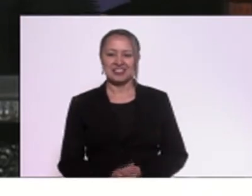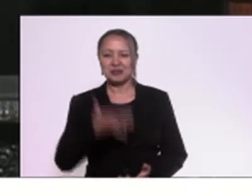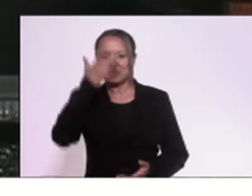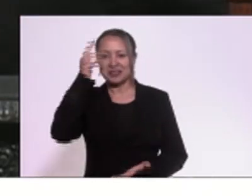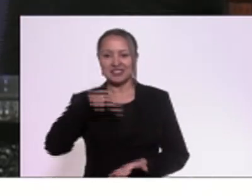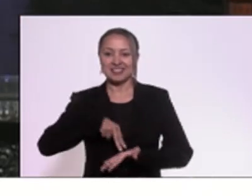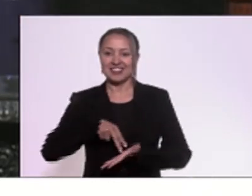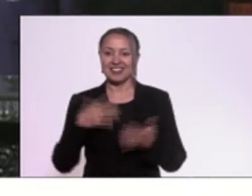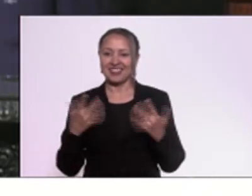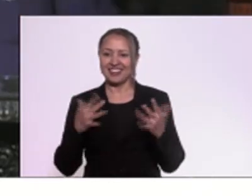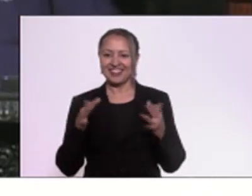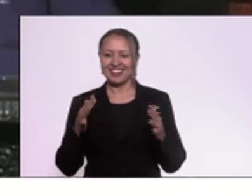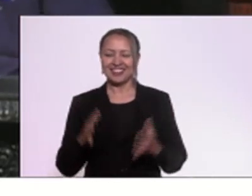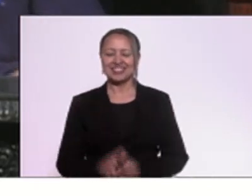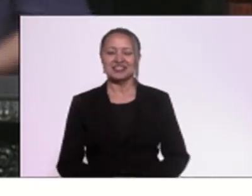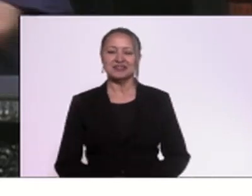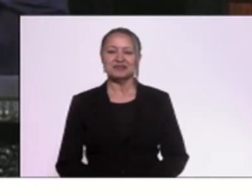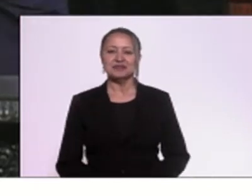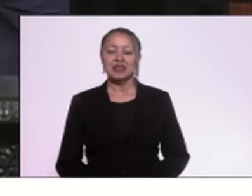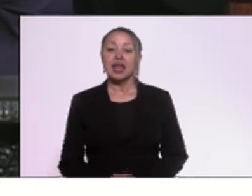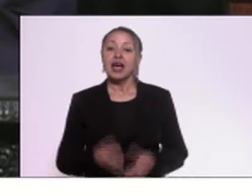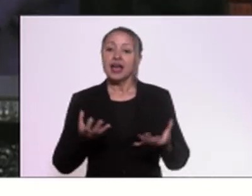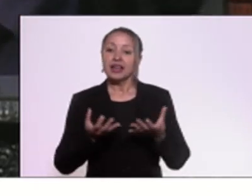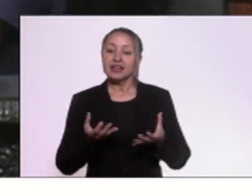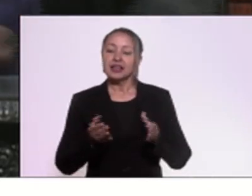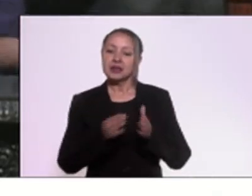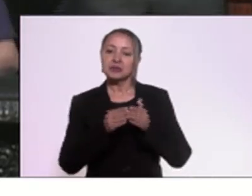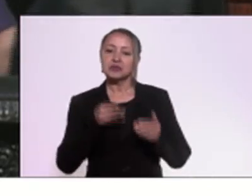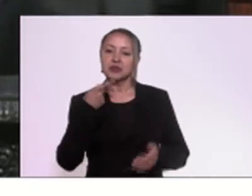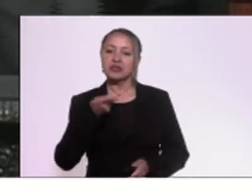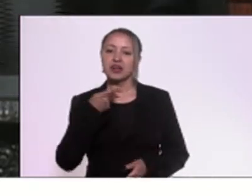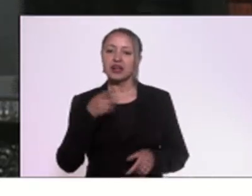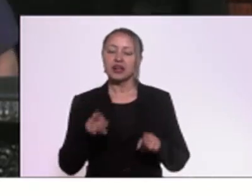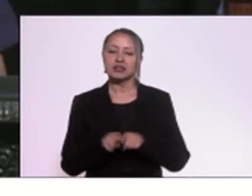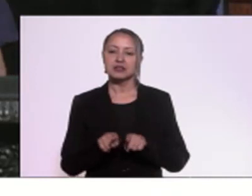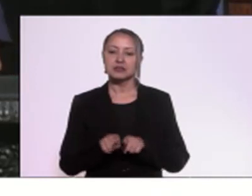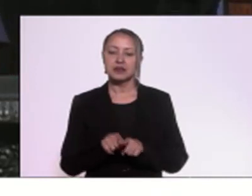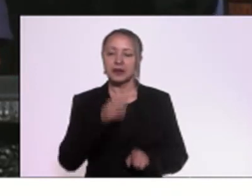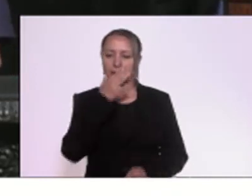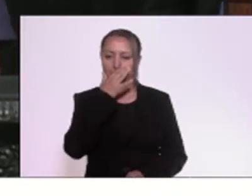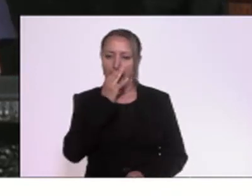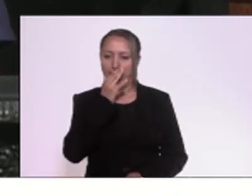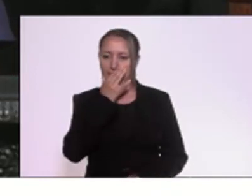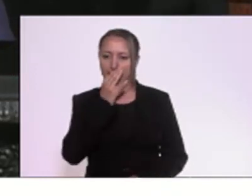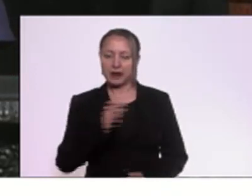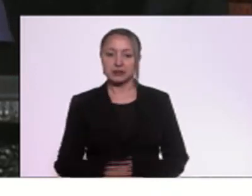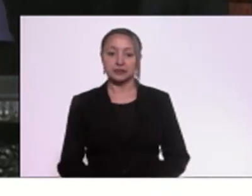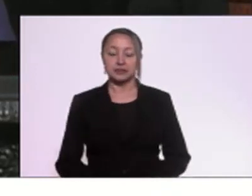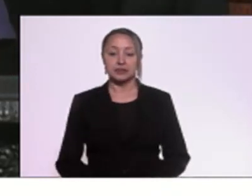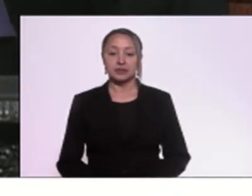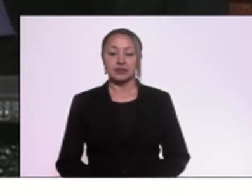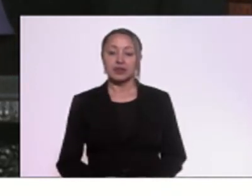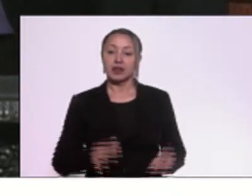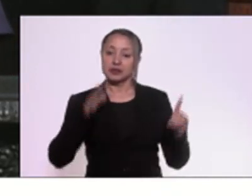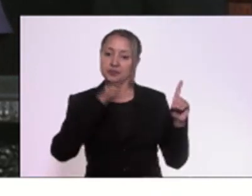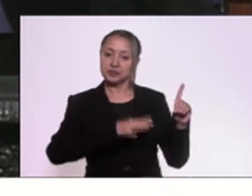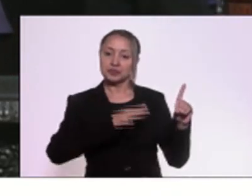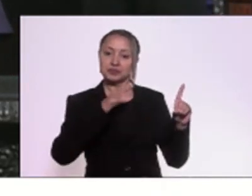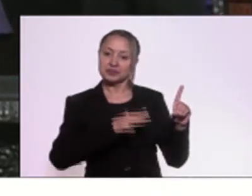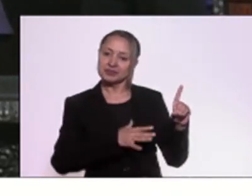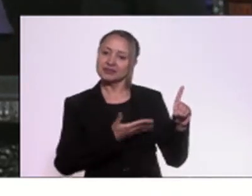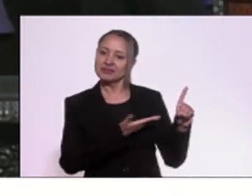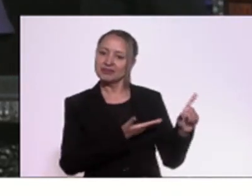acho que vem em boa hora. Essa homenagem a você vem em boa hora para essa reflexão. Eu acho que o Vinícius